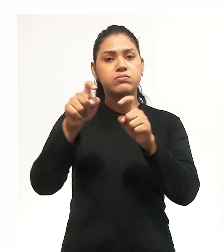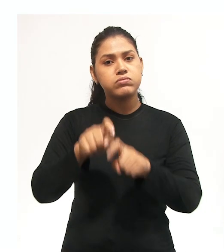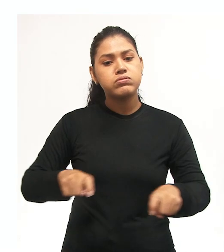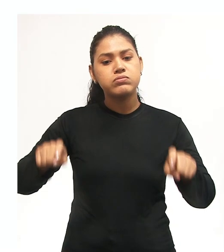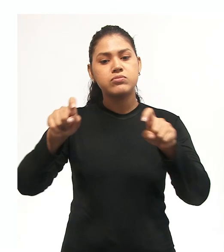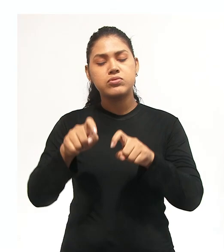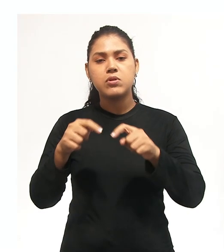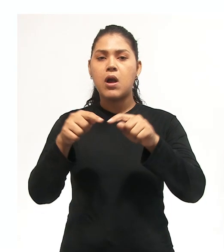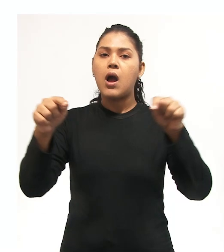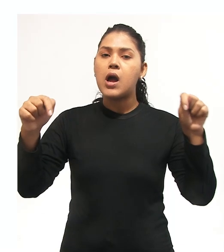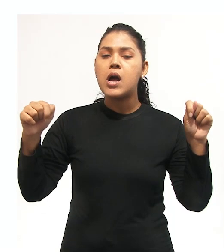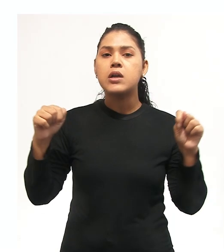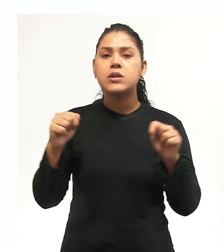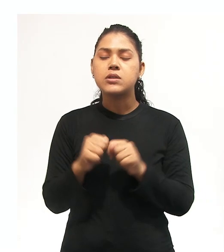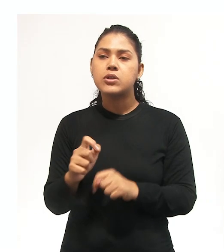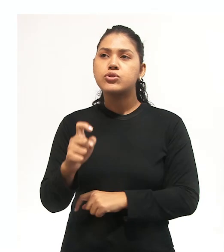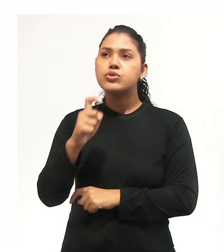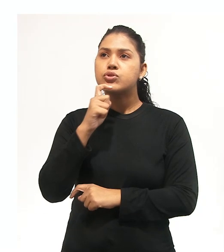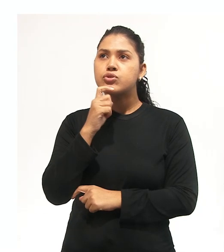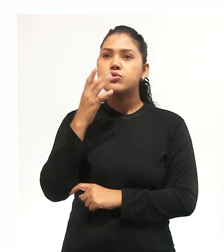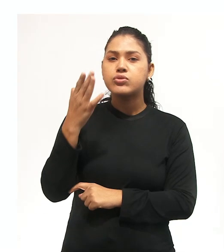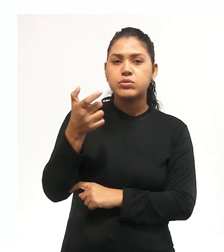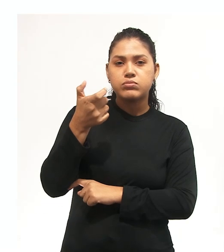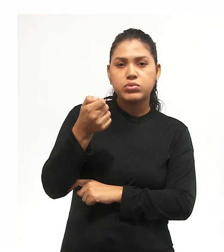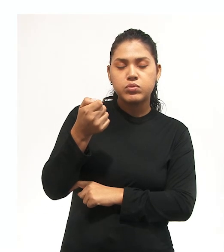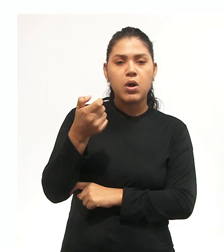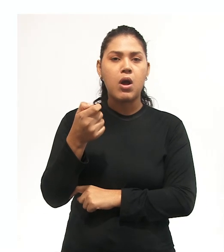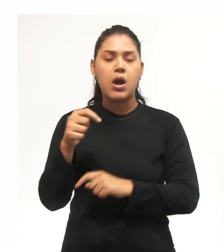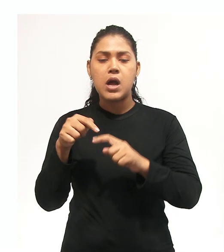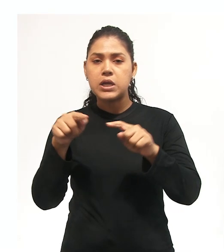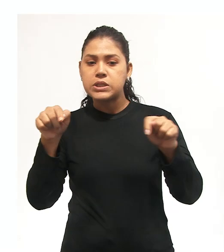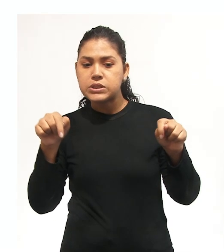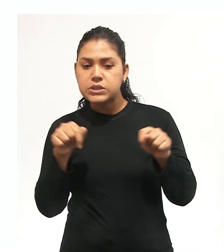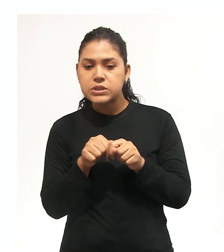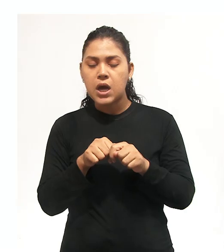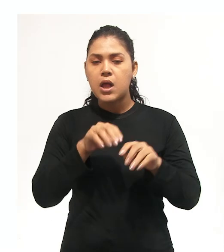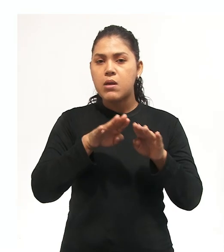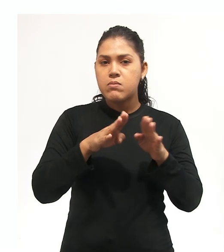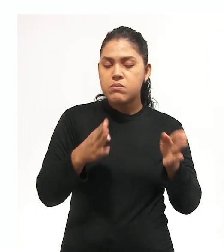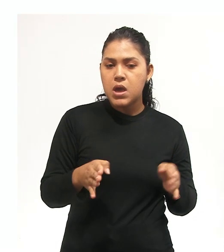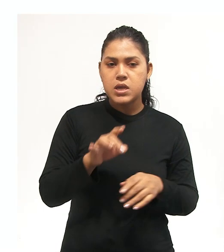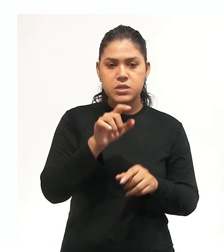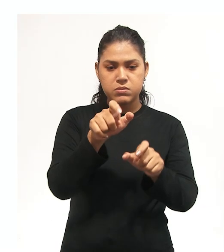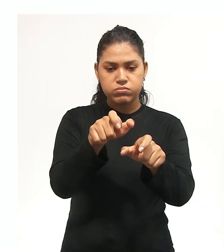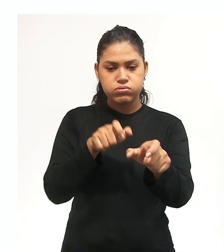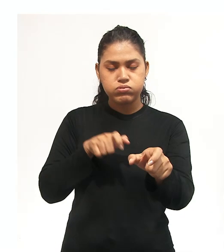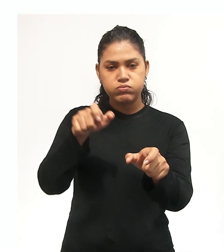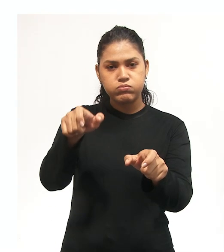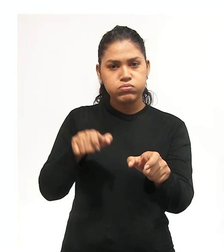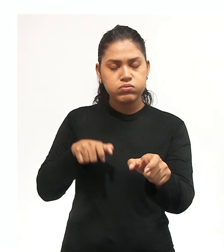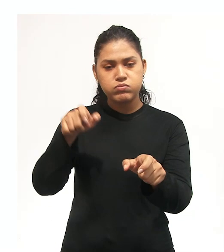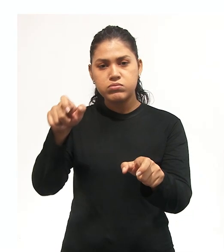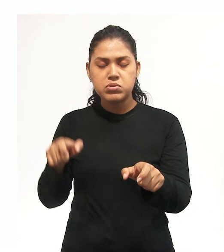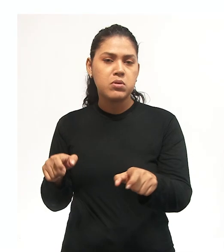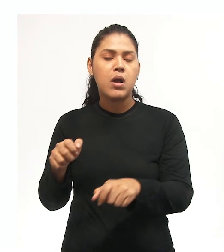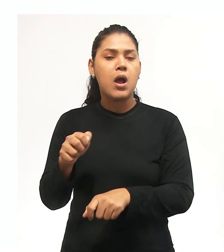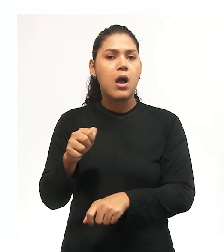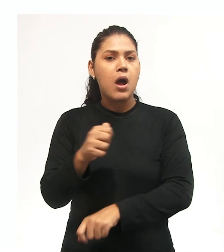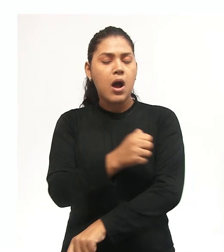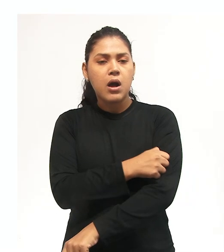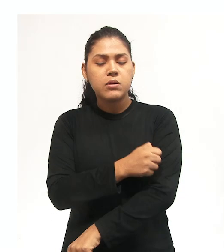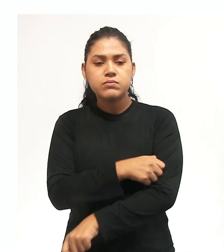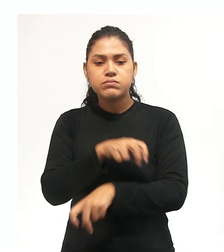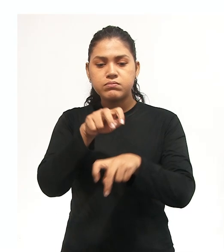aí os alunos com um ambiente de sala de aula com mais conforto,